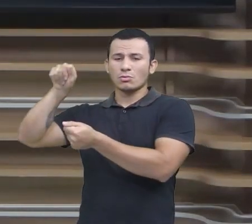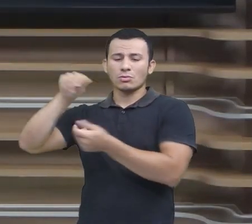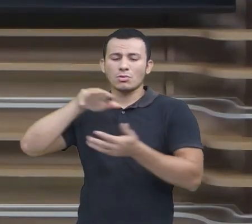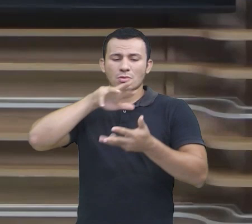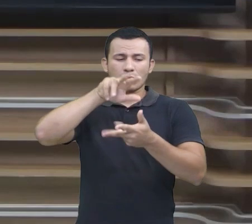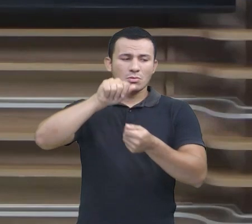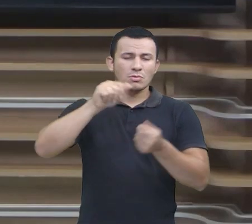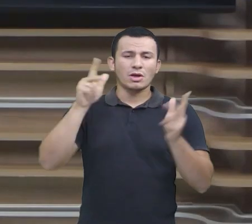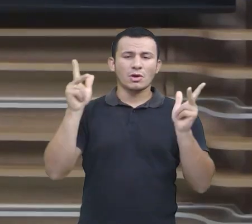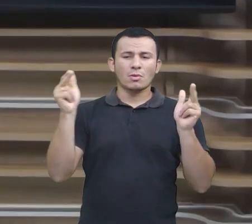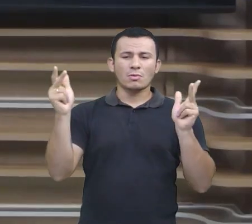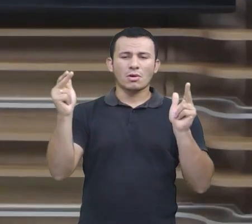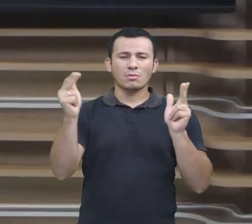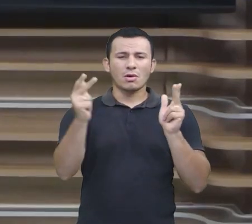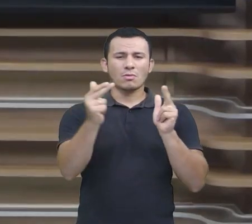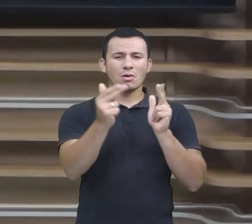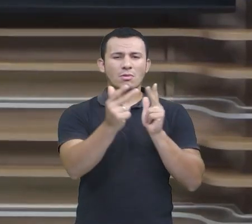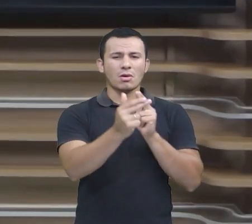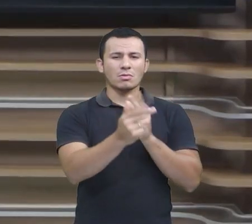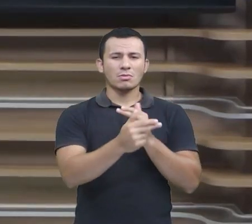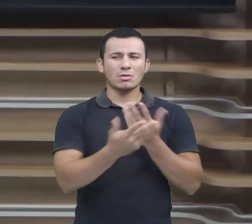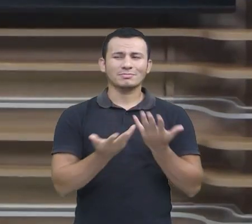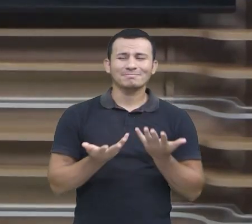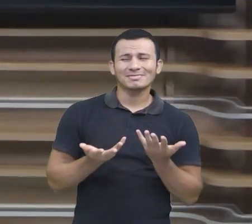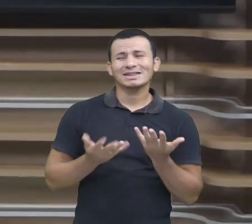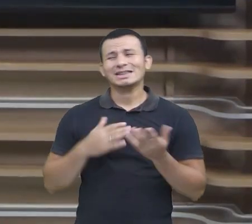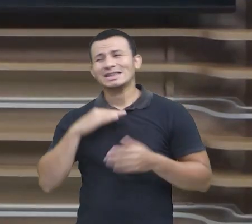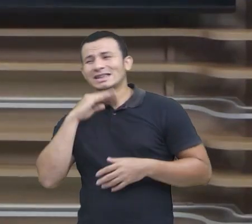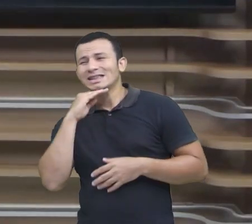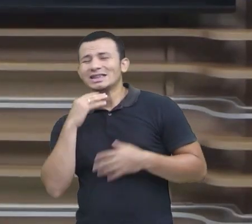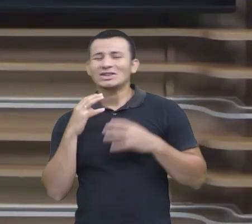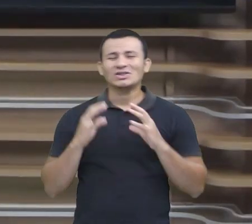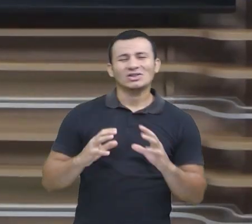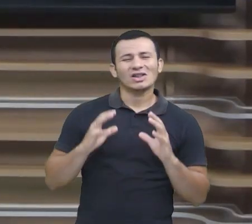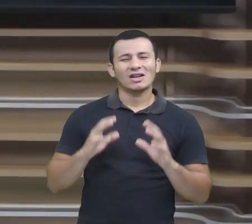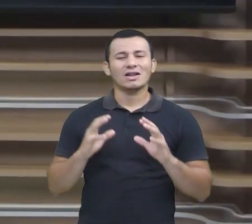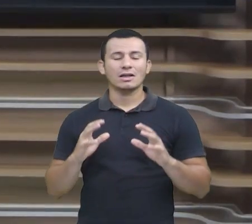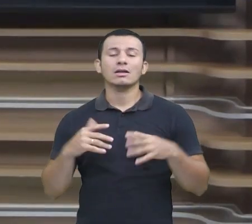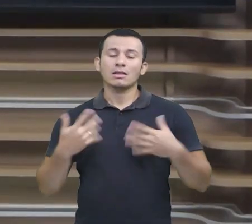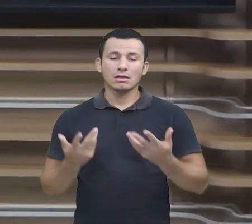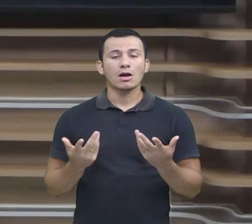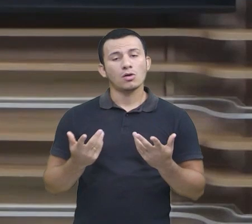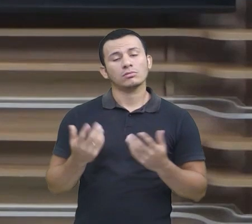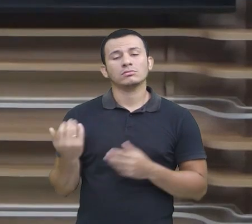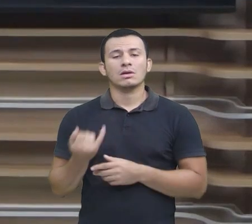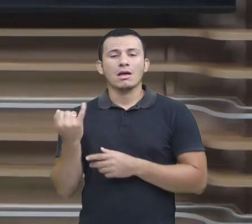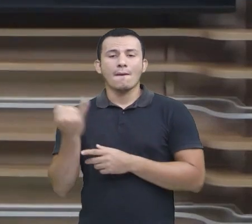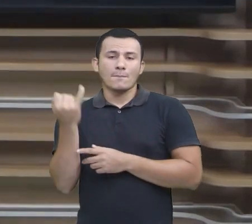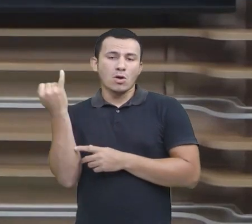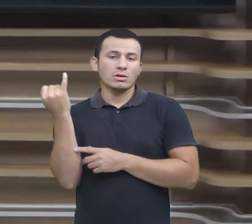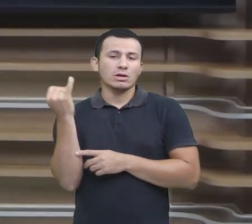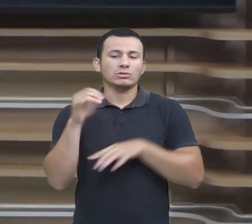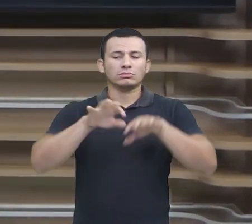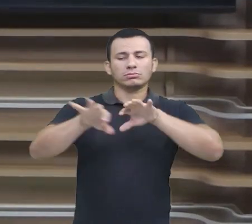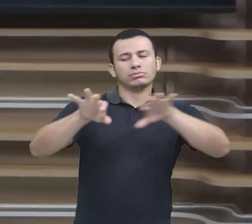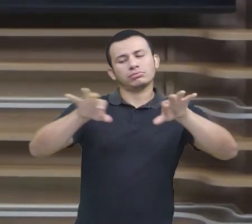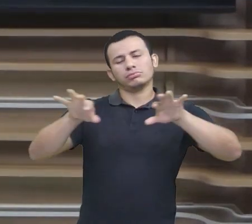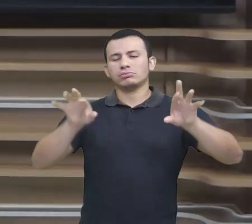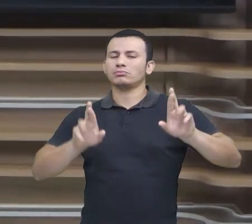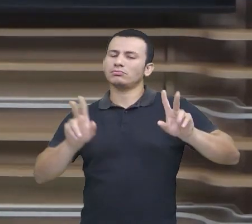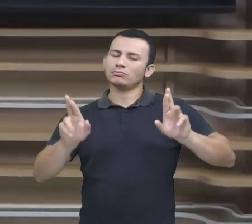A nossa conversa não seria chata? Então, é muito importante que todos nós